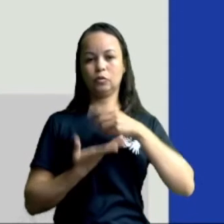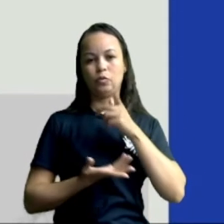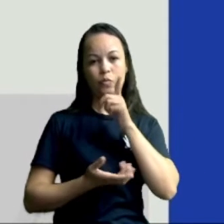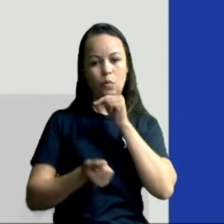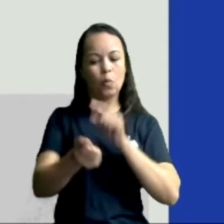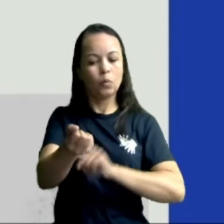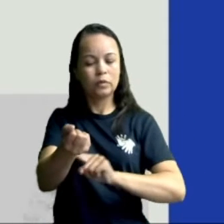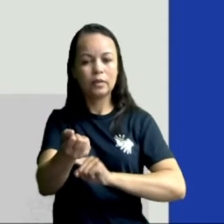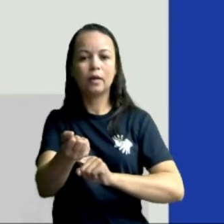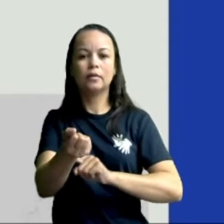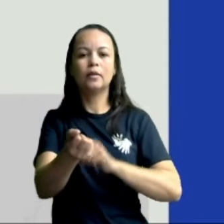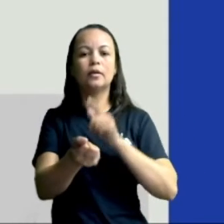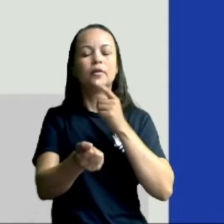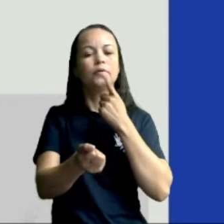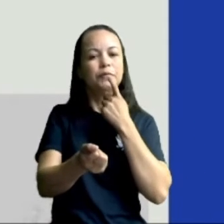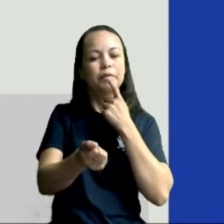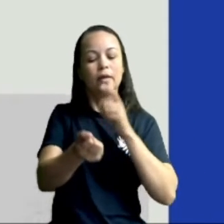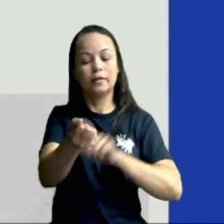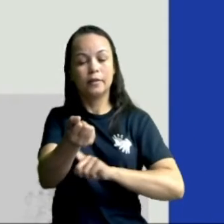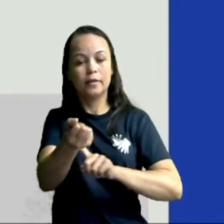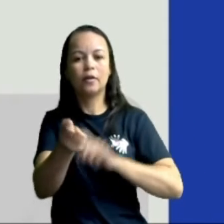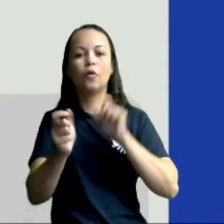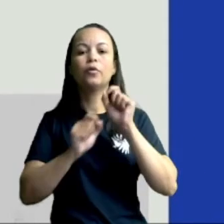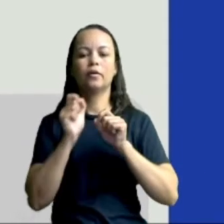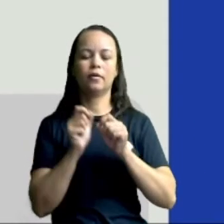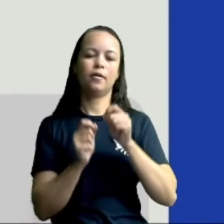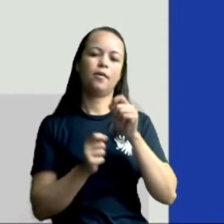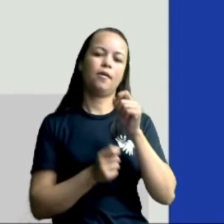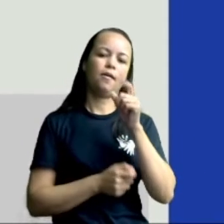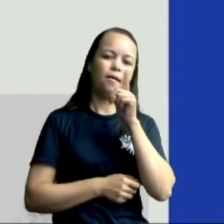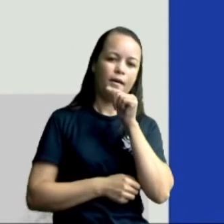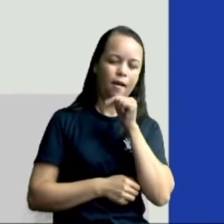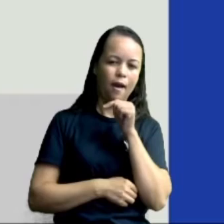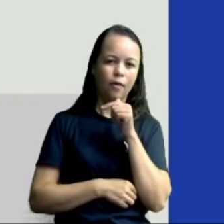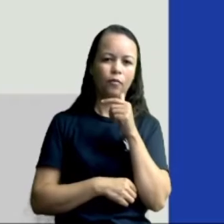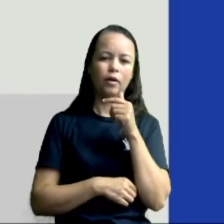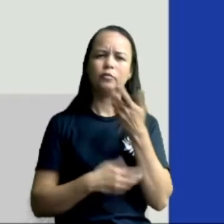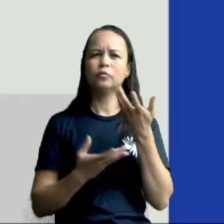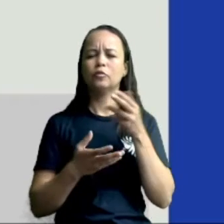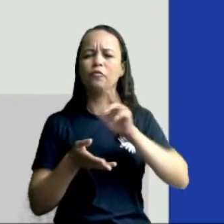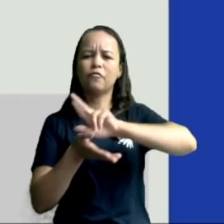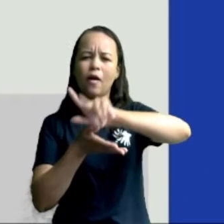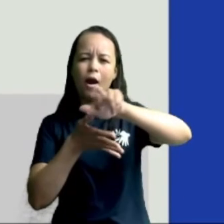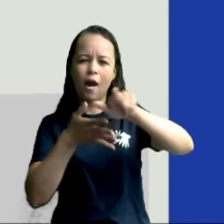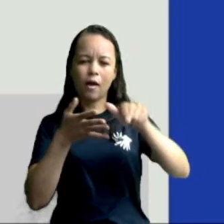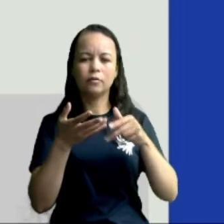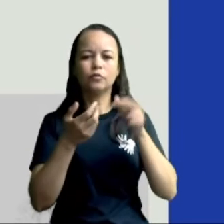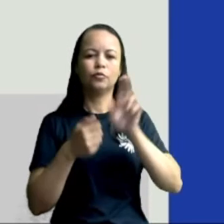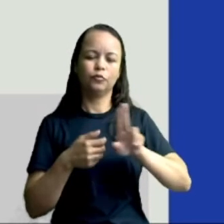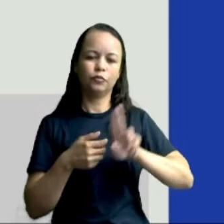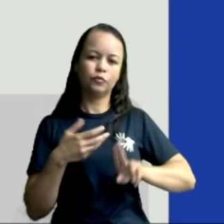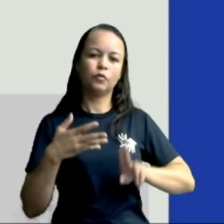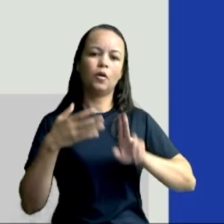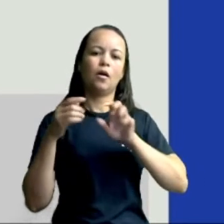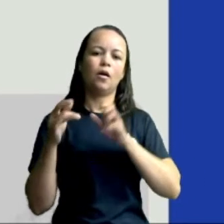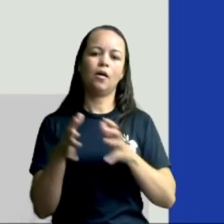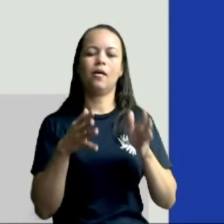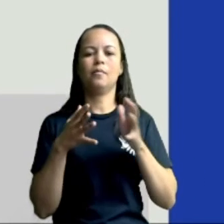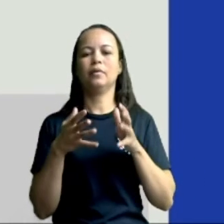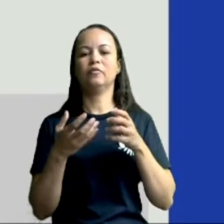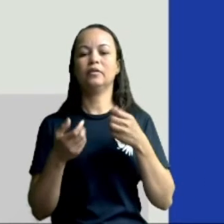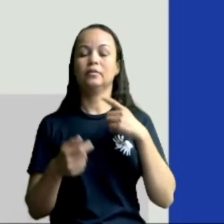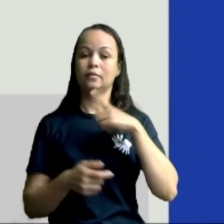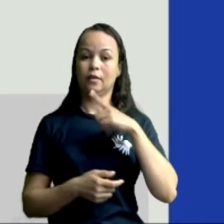plasma, e nesse plasma vai estar mergulhado todos esses elementos, como eu falei, o leucócito, as plaquetas, as hemácias, ele vai ser composto